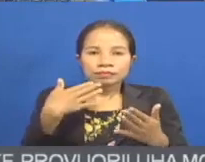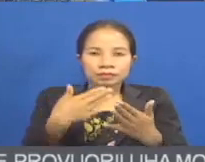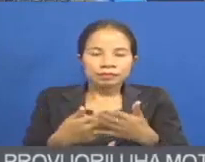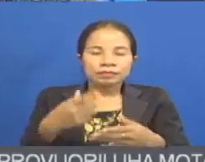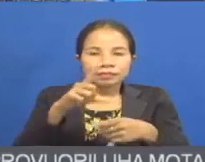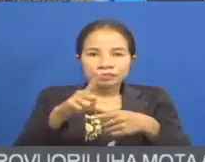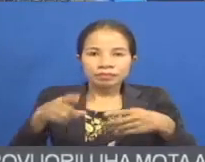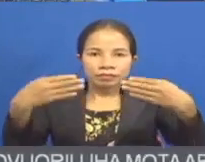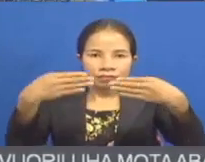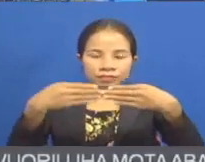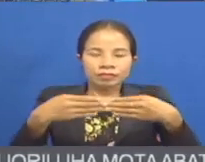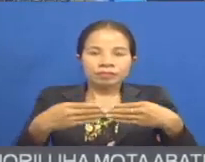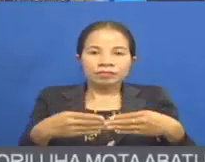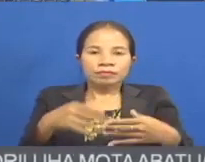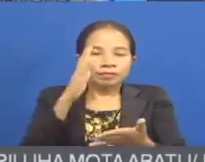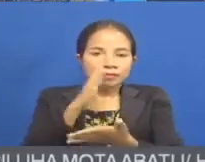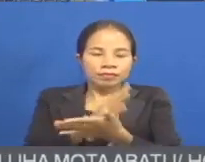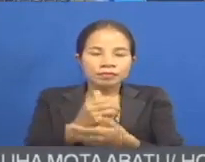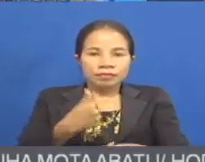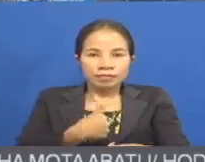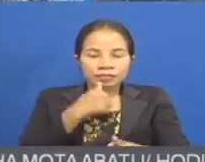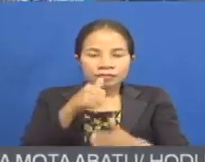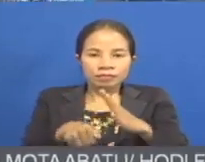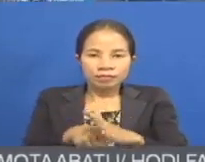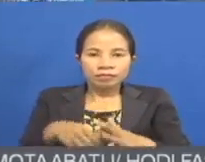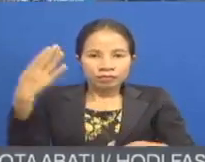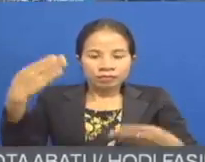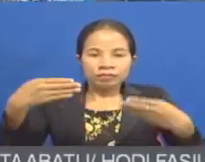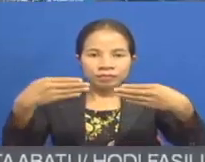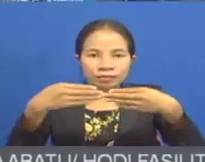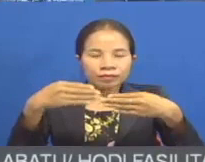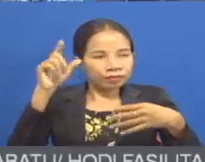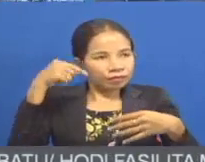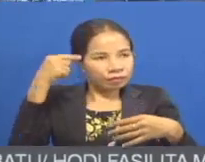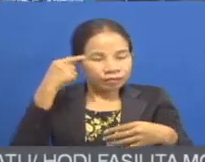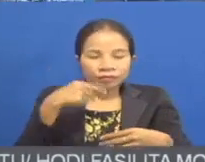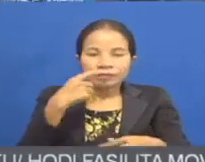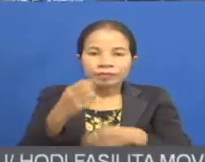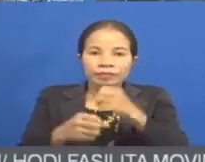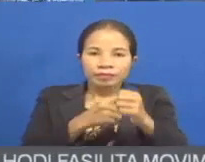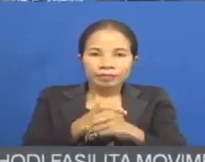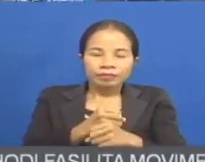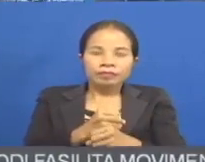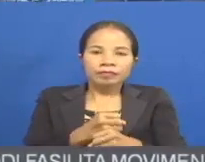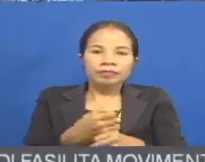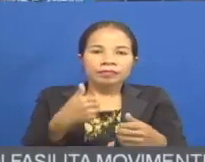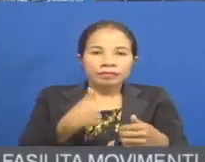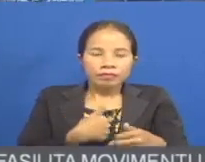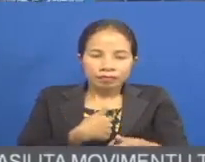terrestre, onde prevene actos ilegais e a fronteira. Governante ne avalia, cada tinen actos ilegais